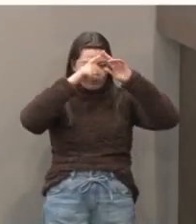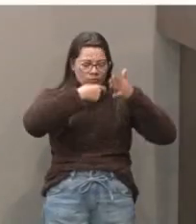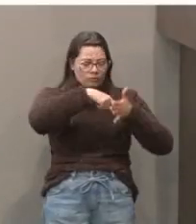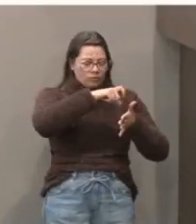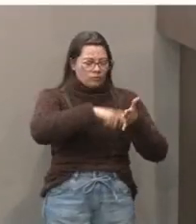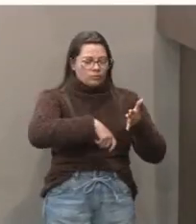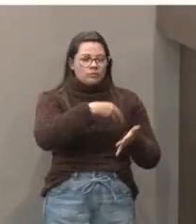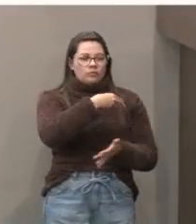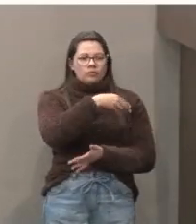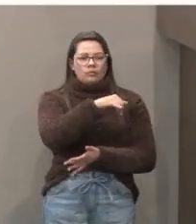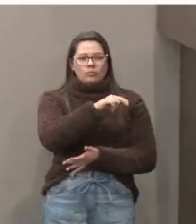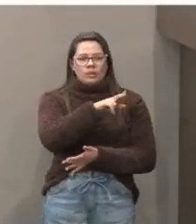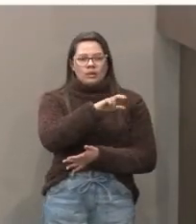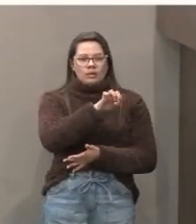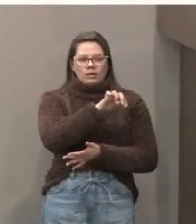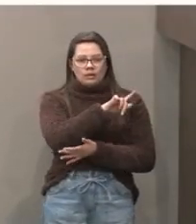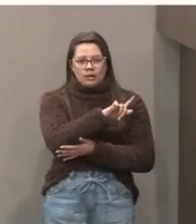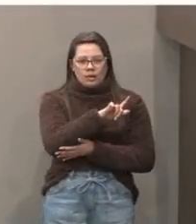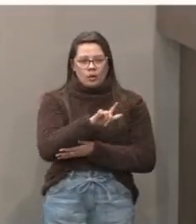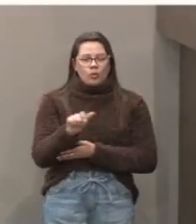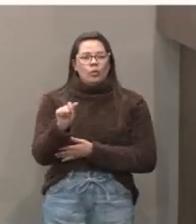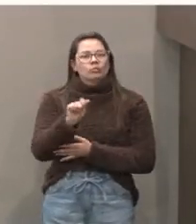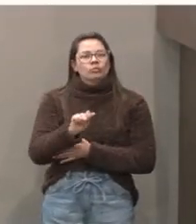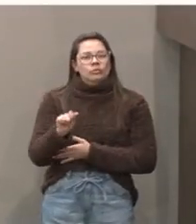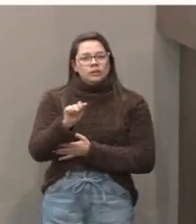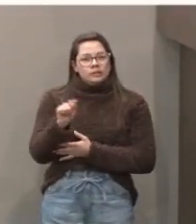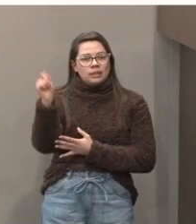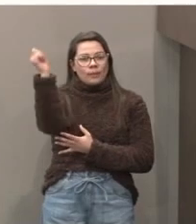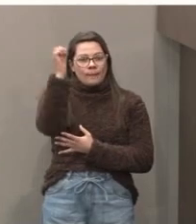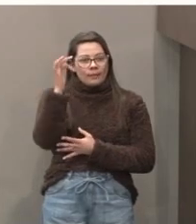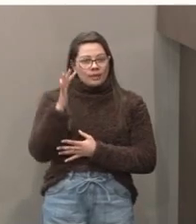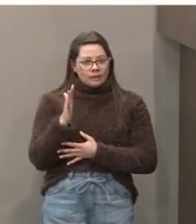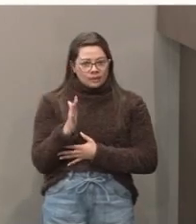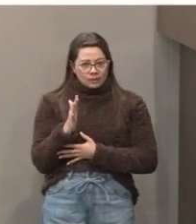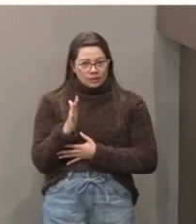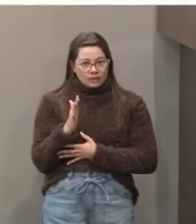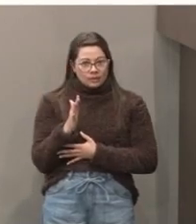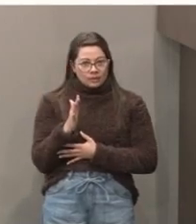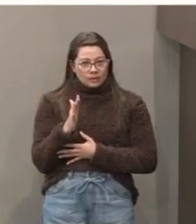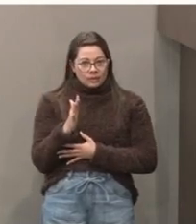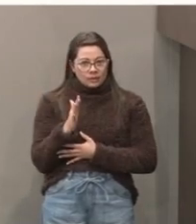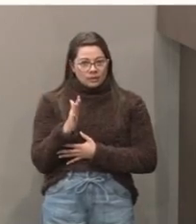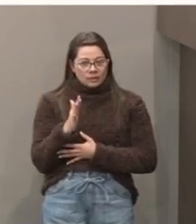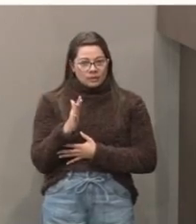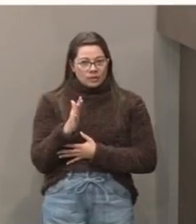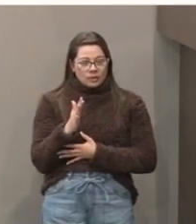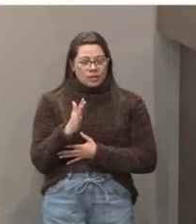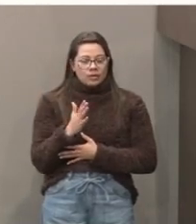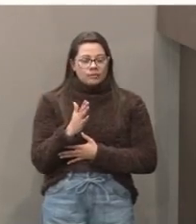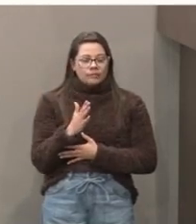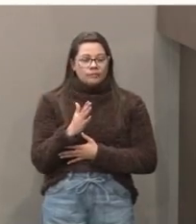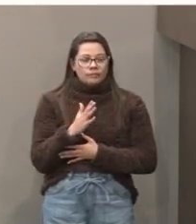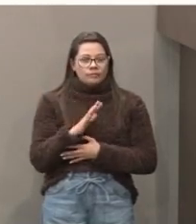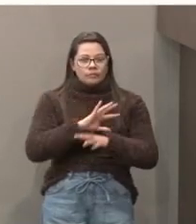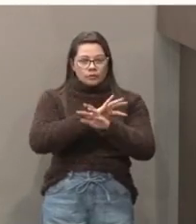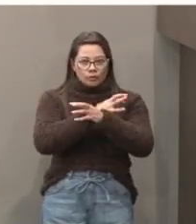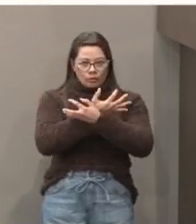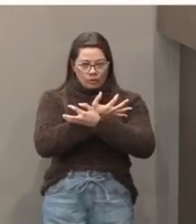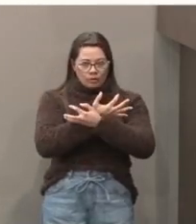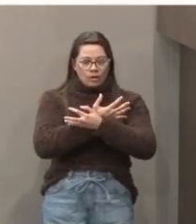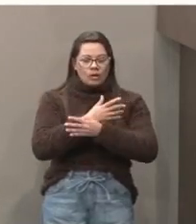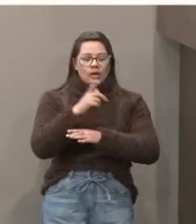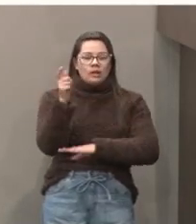Miguel Acari, e da Sociedade Brasileira de Ortopedia e Traumatologia do Rio Grande do